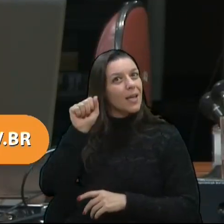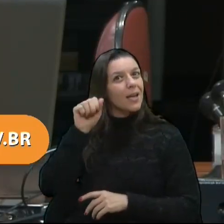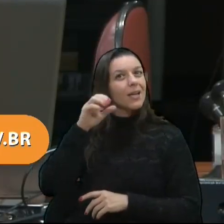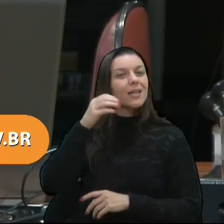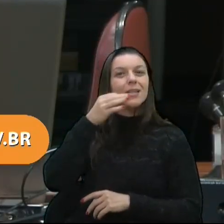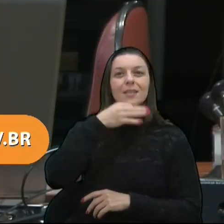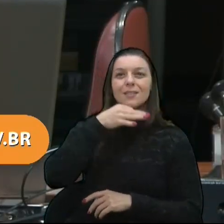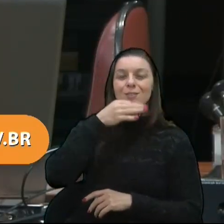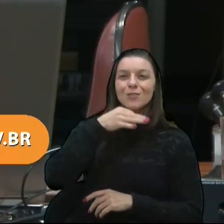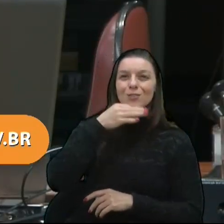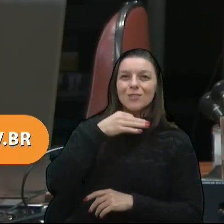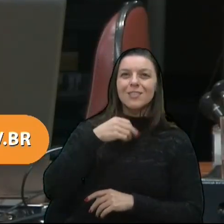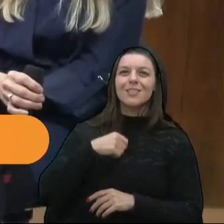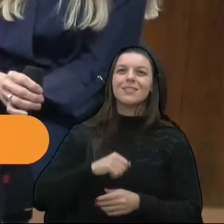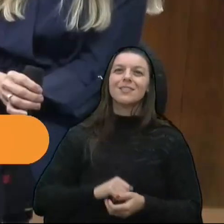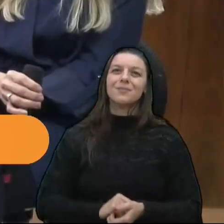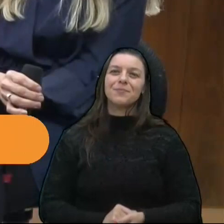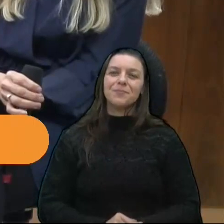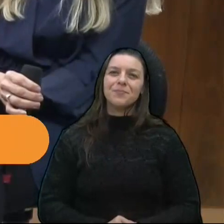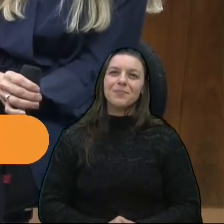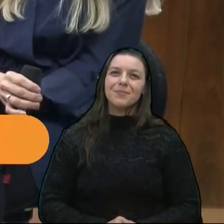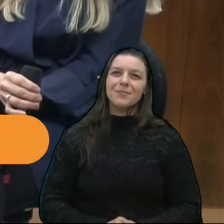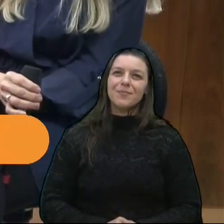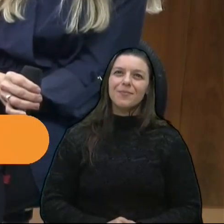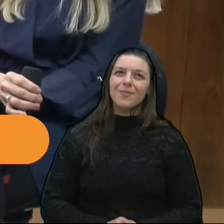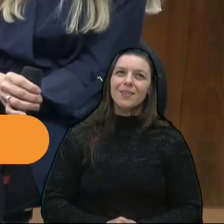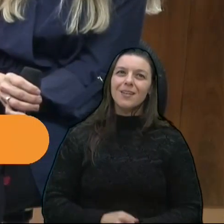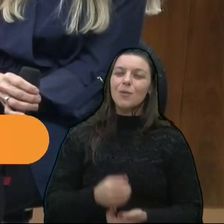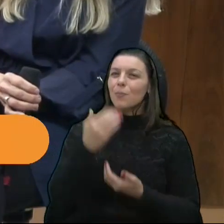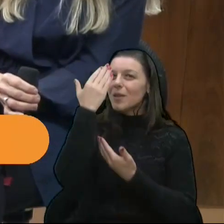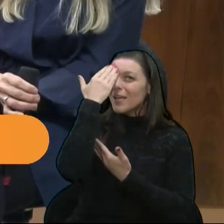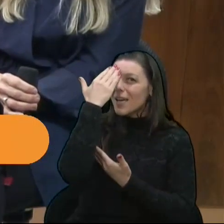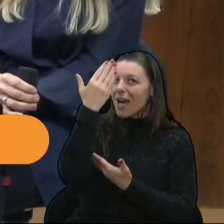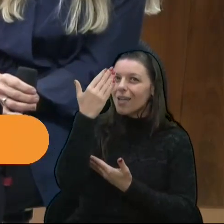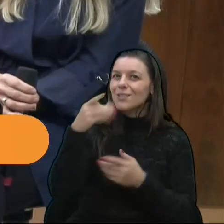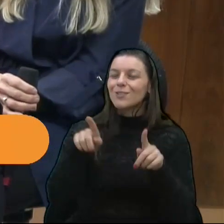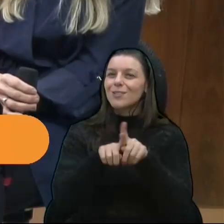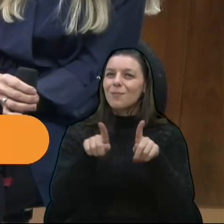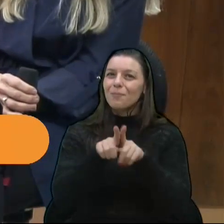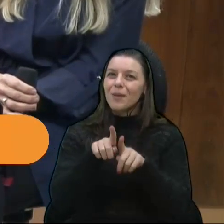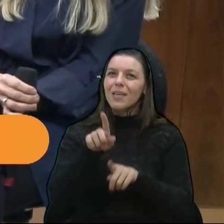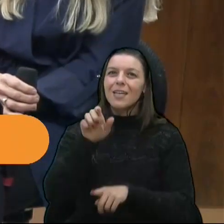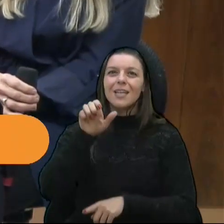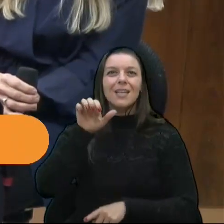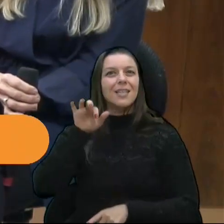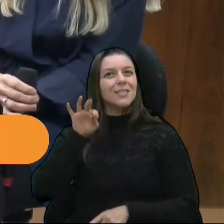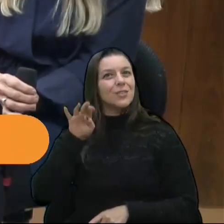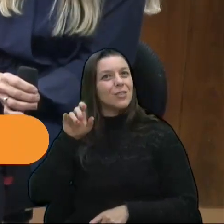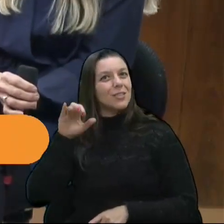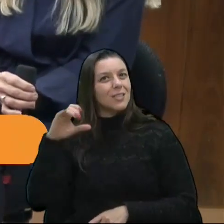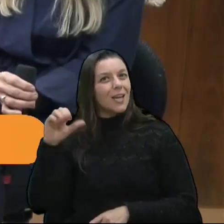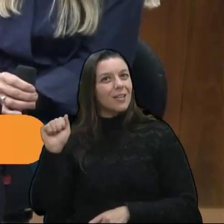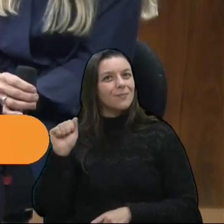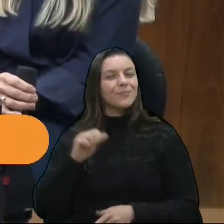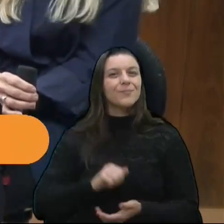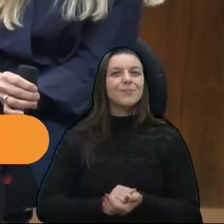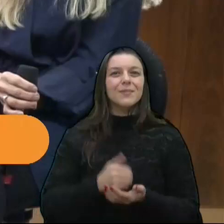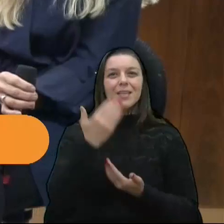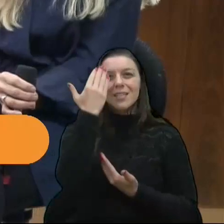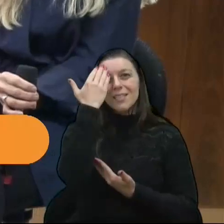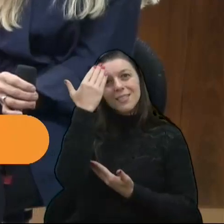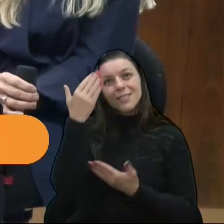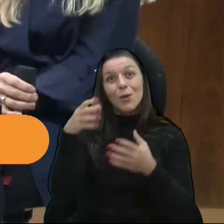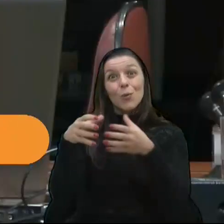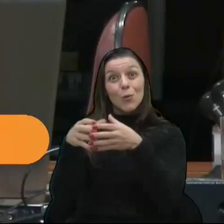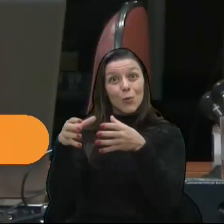câmaracaxias.rs.gov.br. Valeu, Leti. Obrigada pela tua companhia aqui conosco também. Obrigada, gente. A gente quer agradecer demais também a